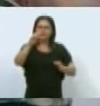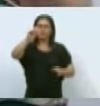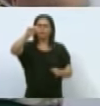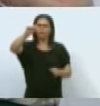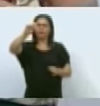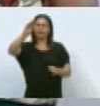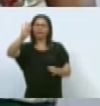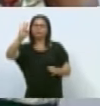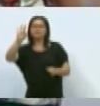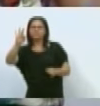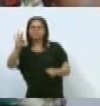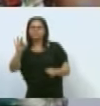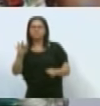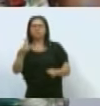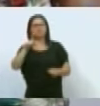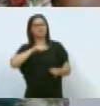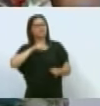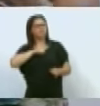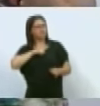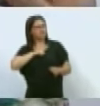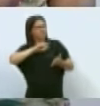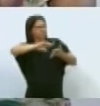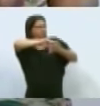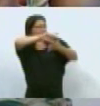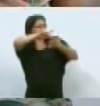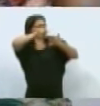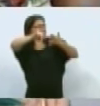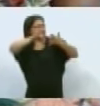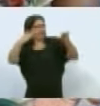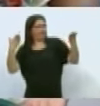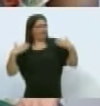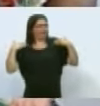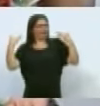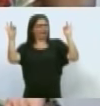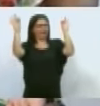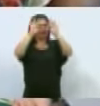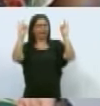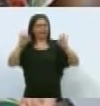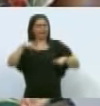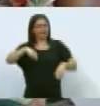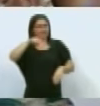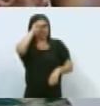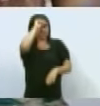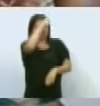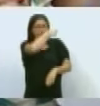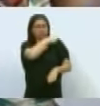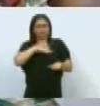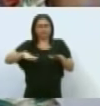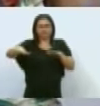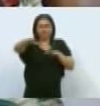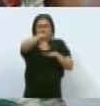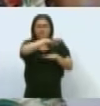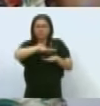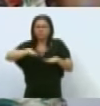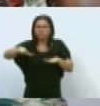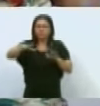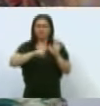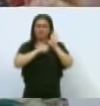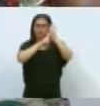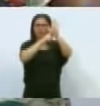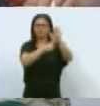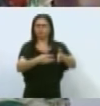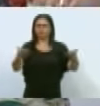Interior continua trazendo entretenimento e diversão aqui para nossa região. E olha, eu tenho uma novidade muito